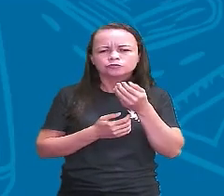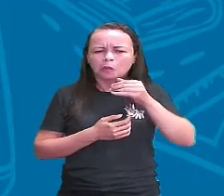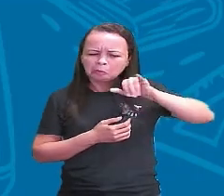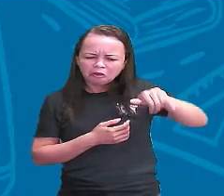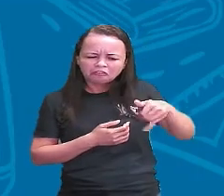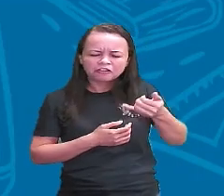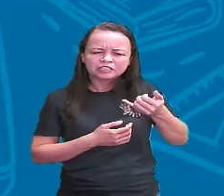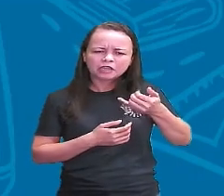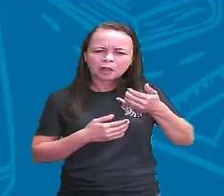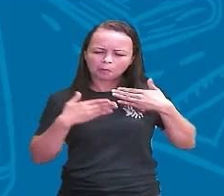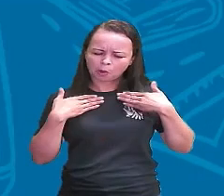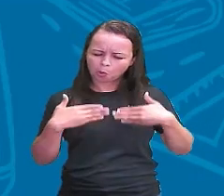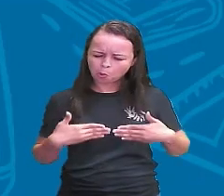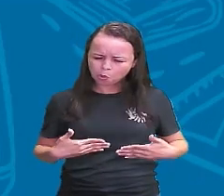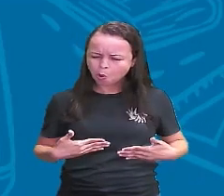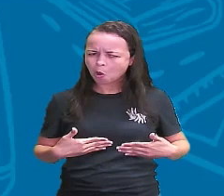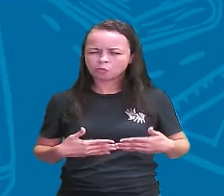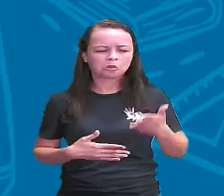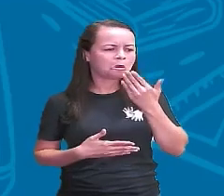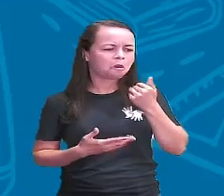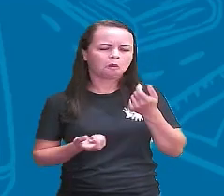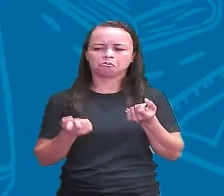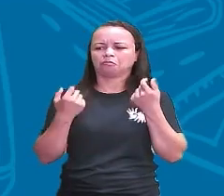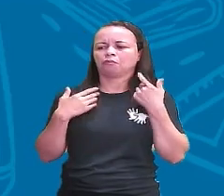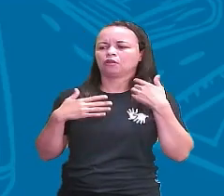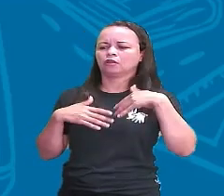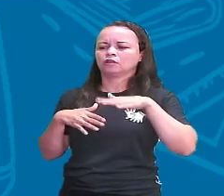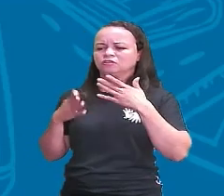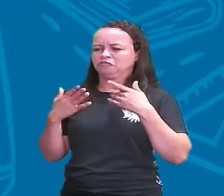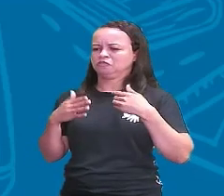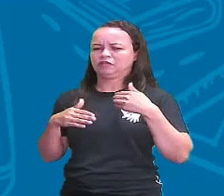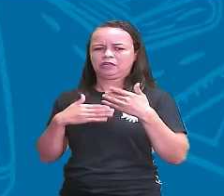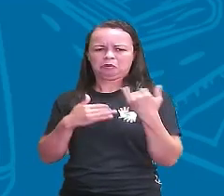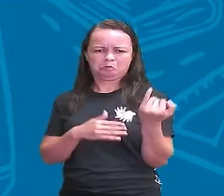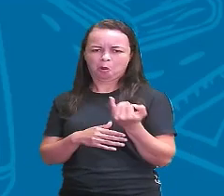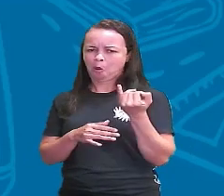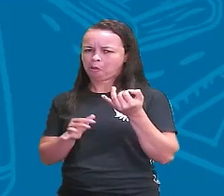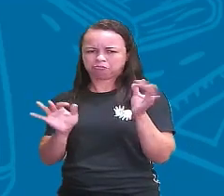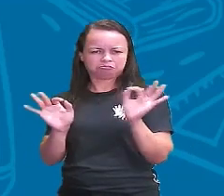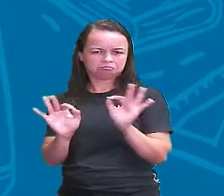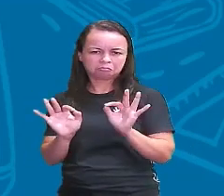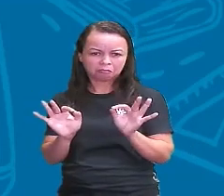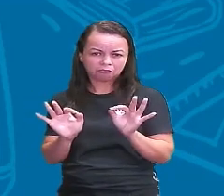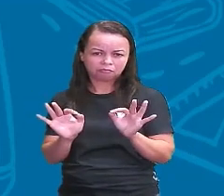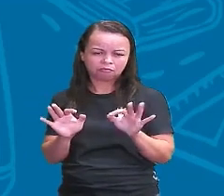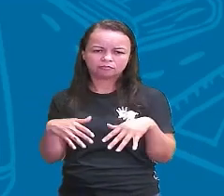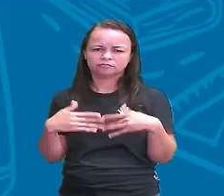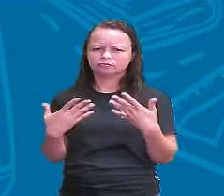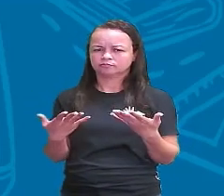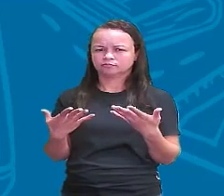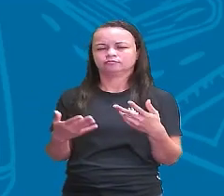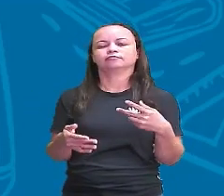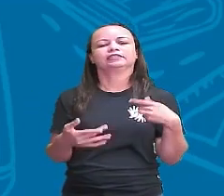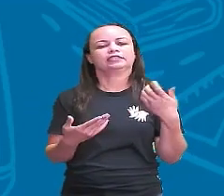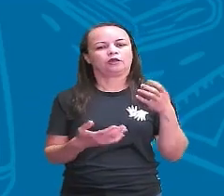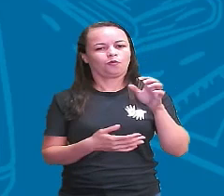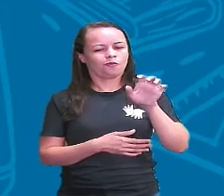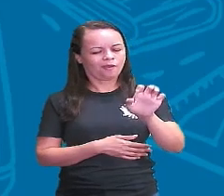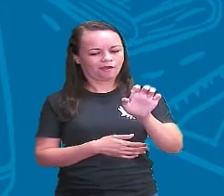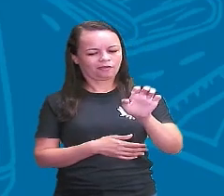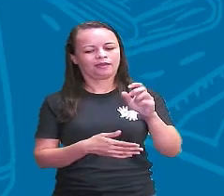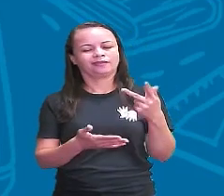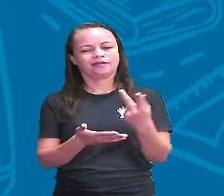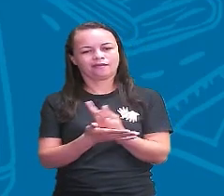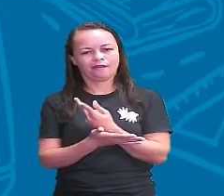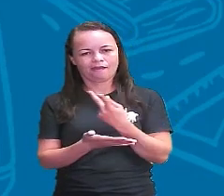pelo nosso organismo, a gente come por comer e aquilo dali não vai ter função nenhuma. Essa alternativa ela está completamente incorreta, não é